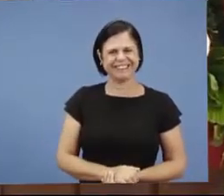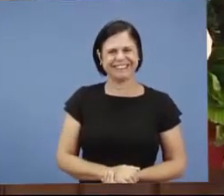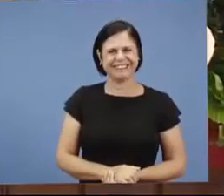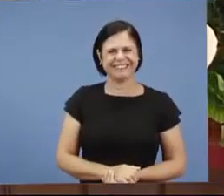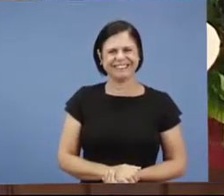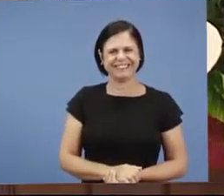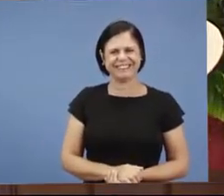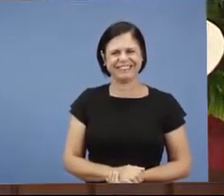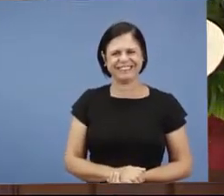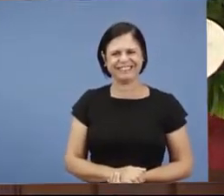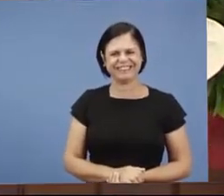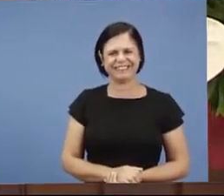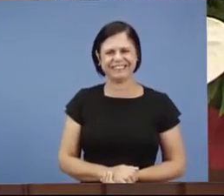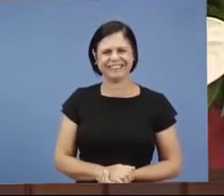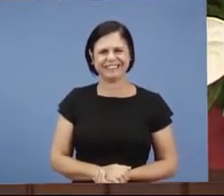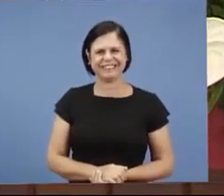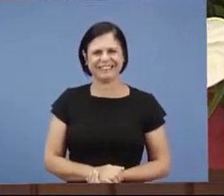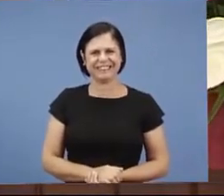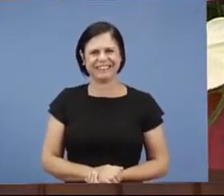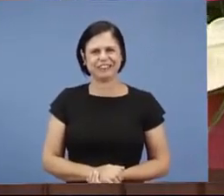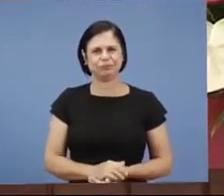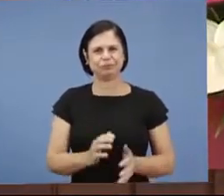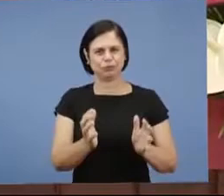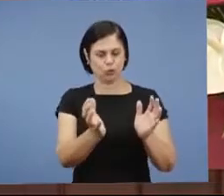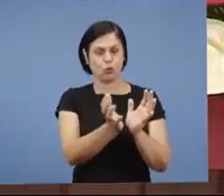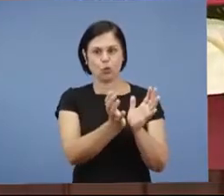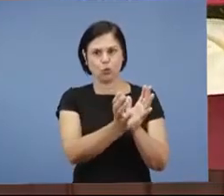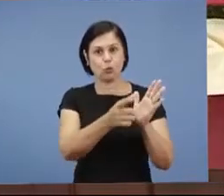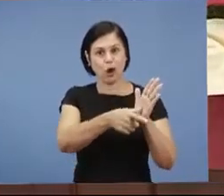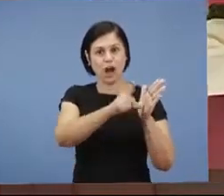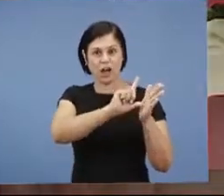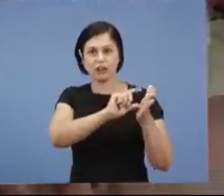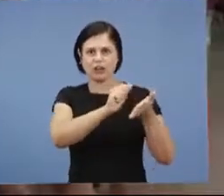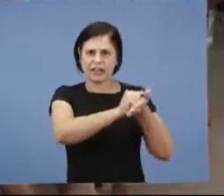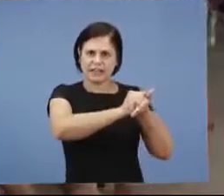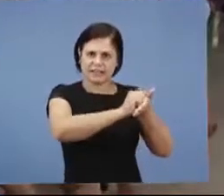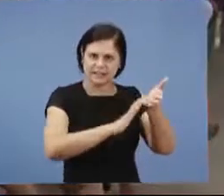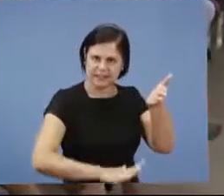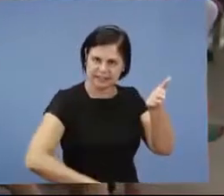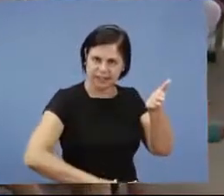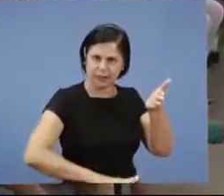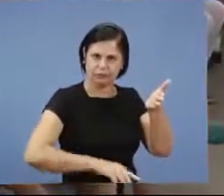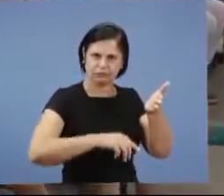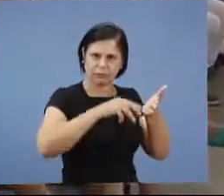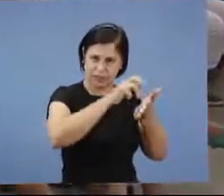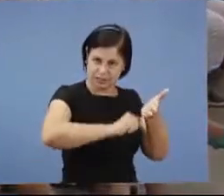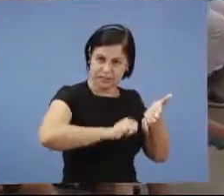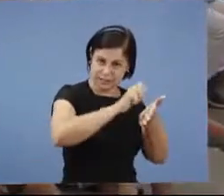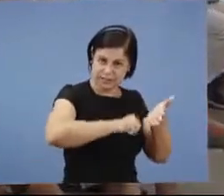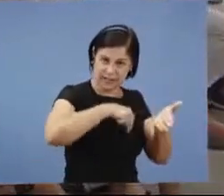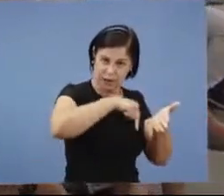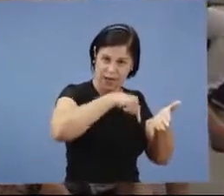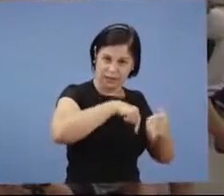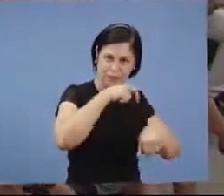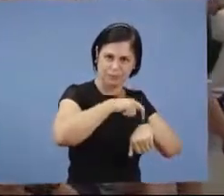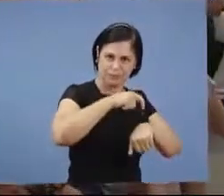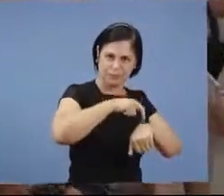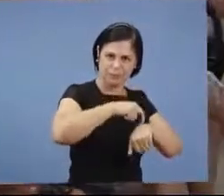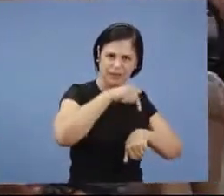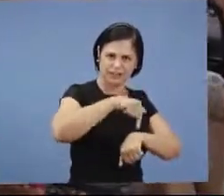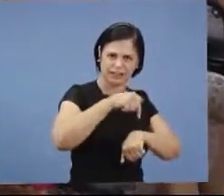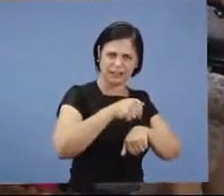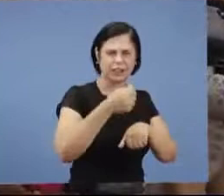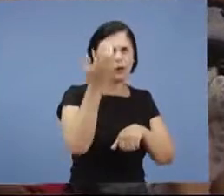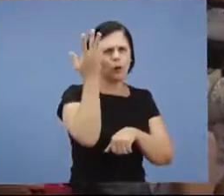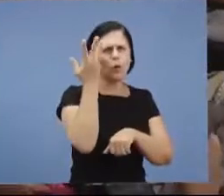Esse foi um grupo que se inscreveu para este período de